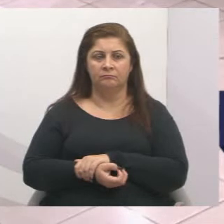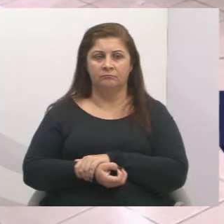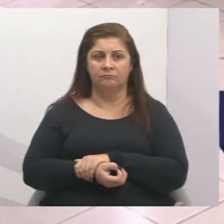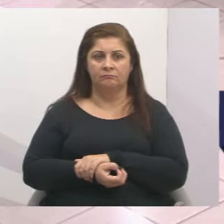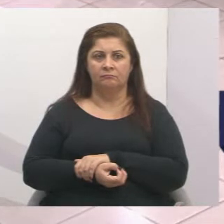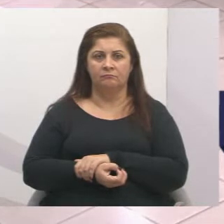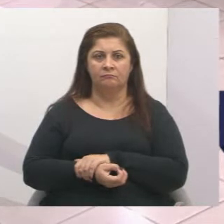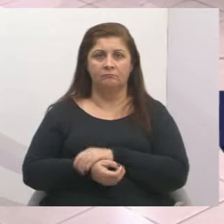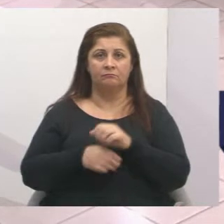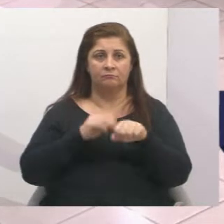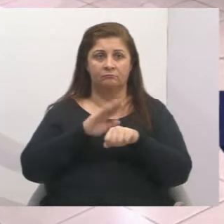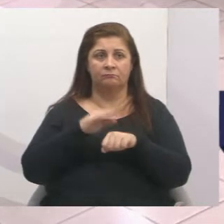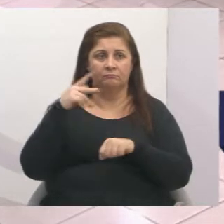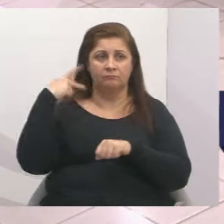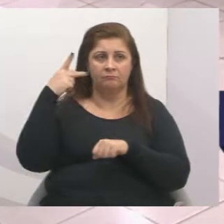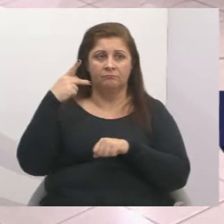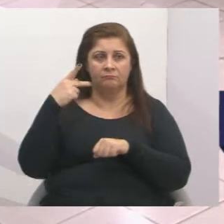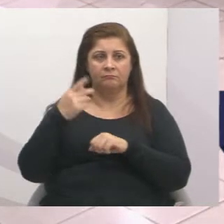Mais alguém gostaria de...